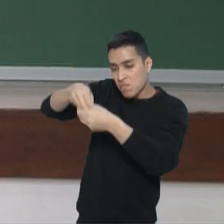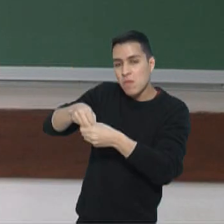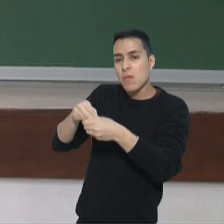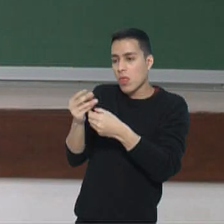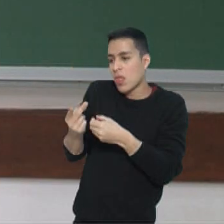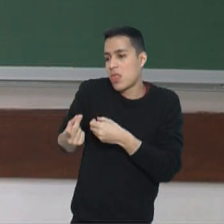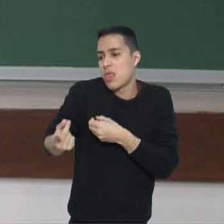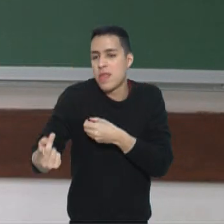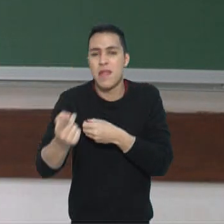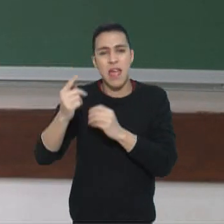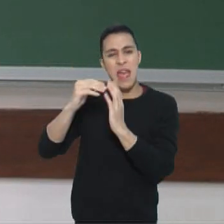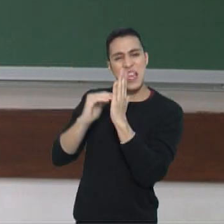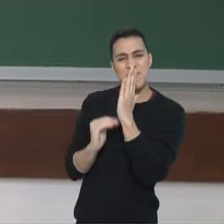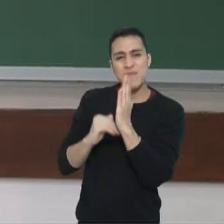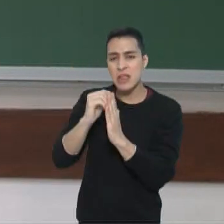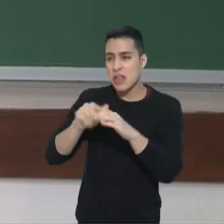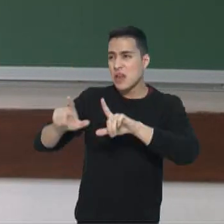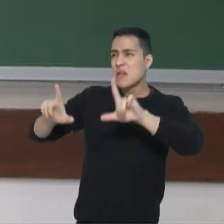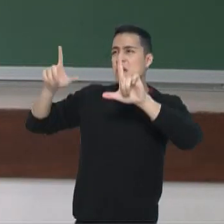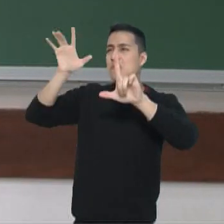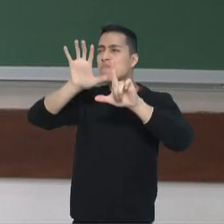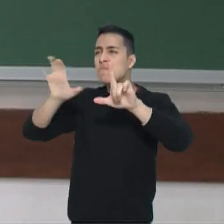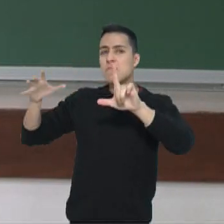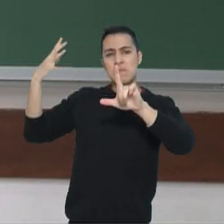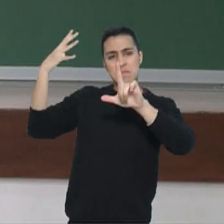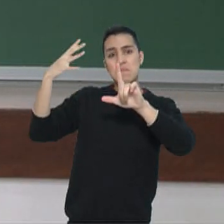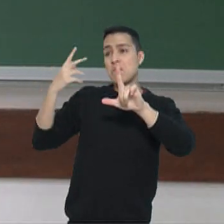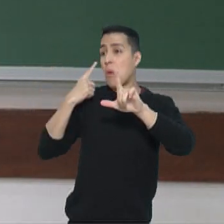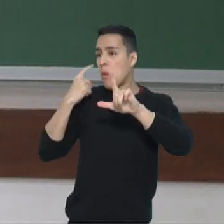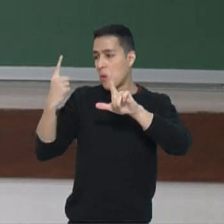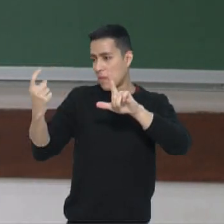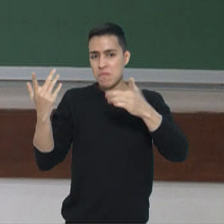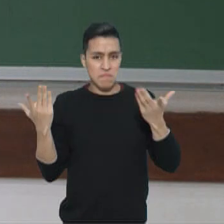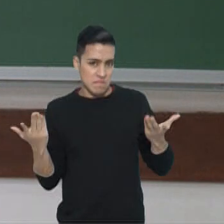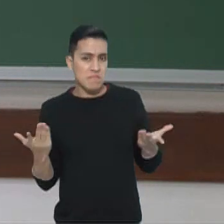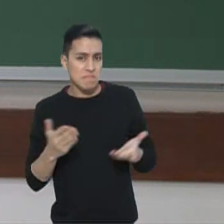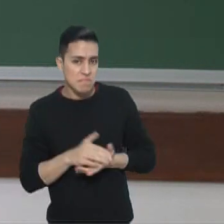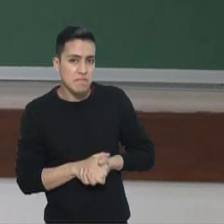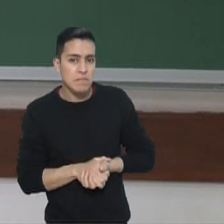Então são pinturas e murais muito interessantes.